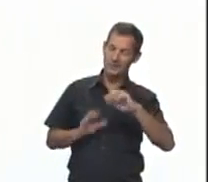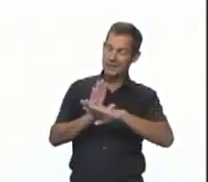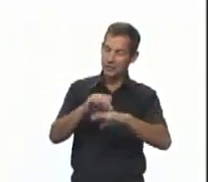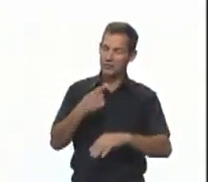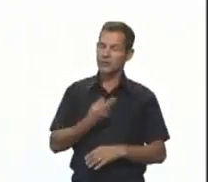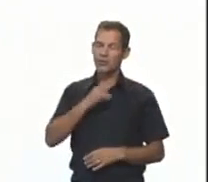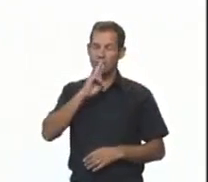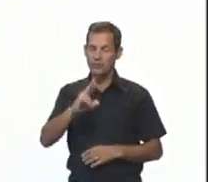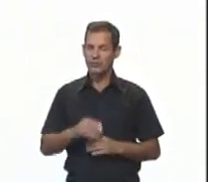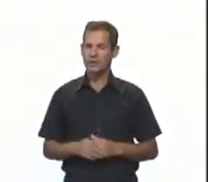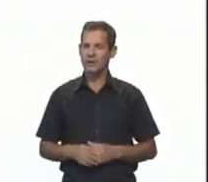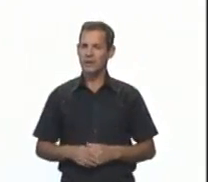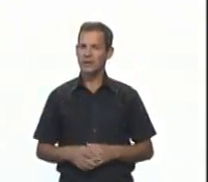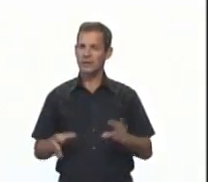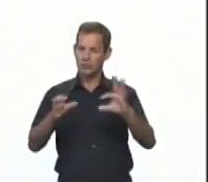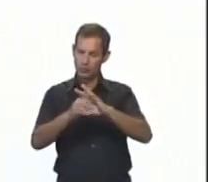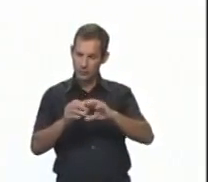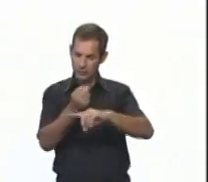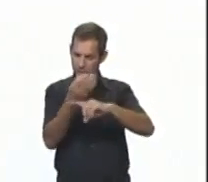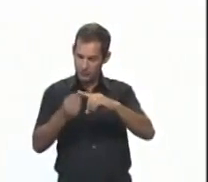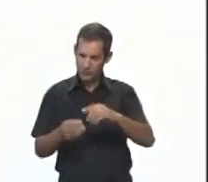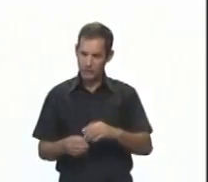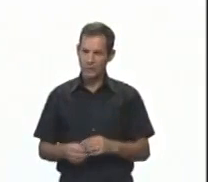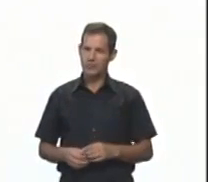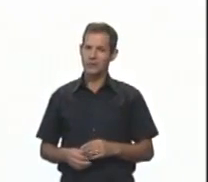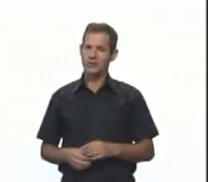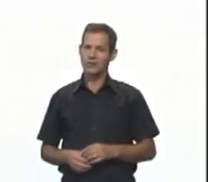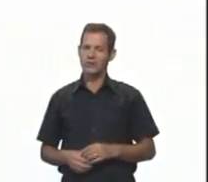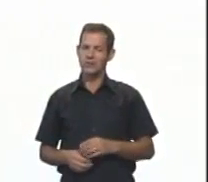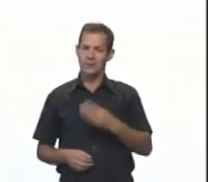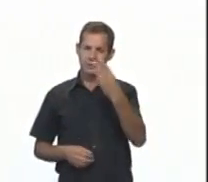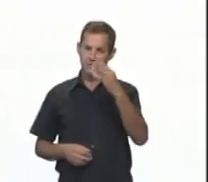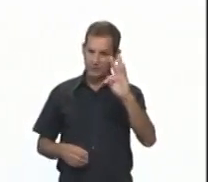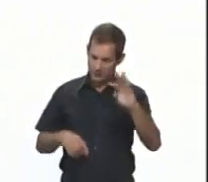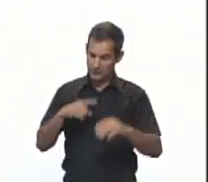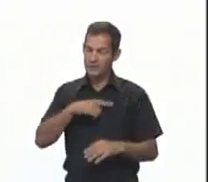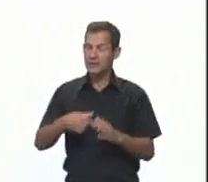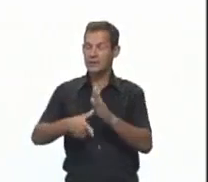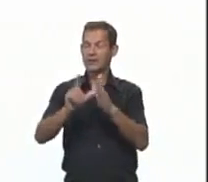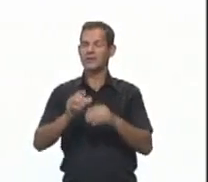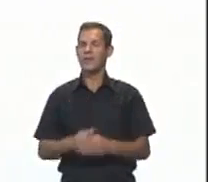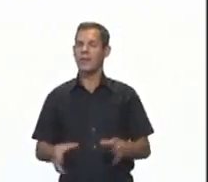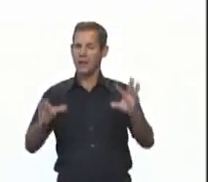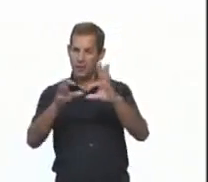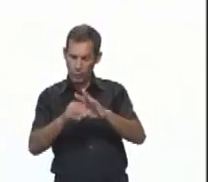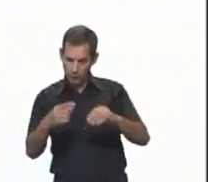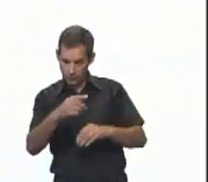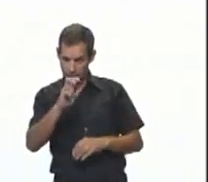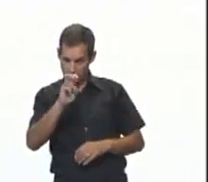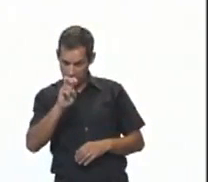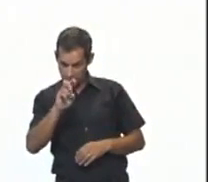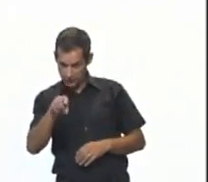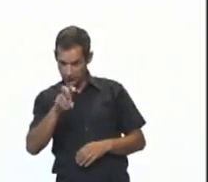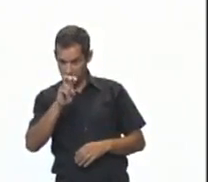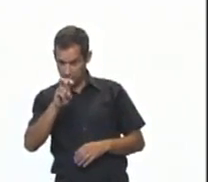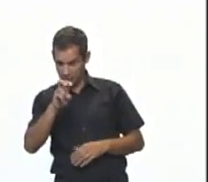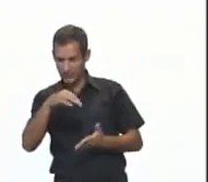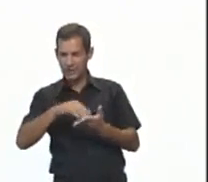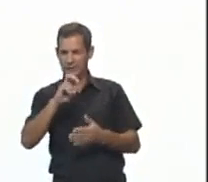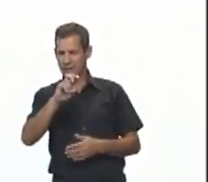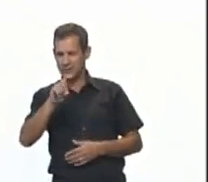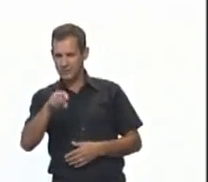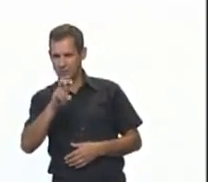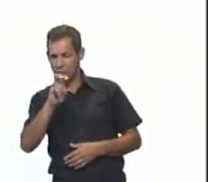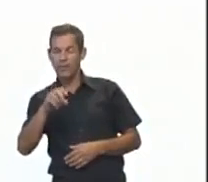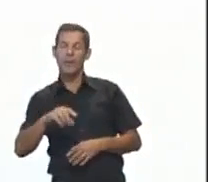gente está resolvendo integrais de funções trigonométricas. Então a gente tinha integral de menos 5,5 a